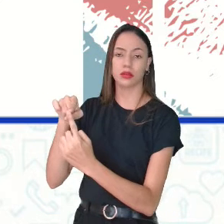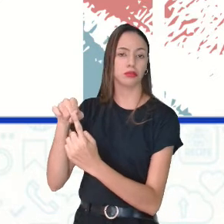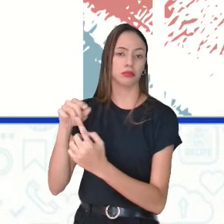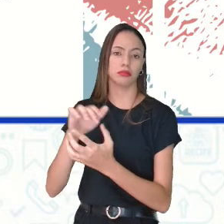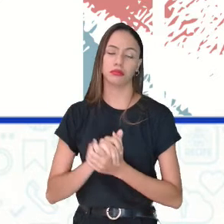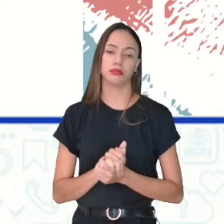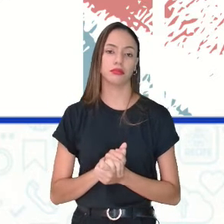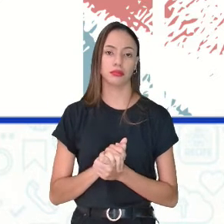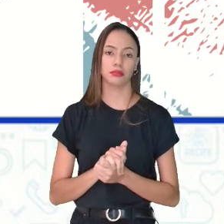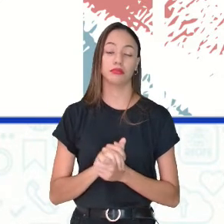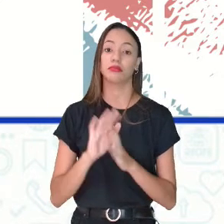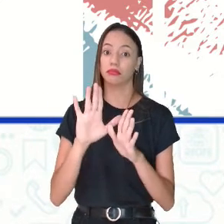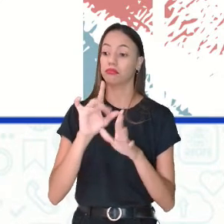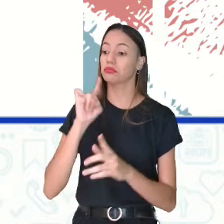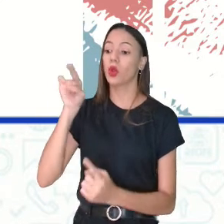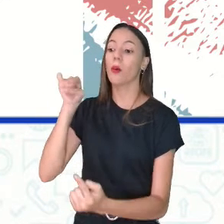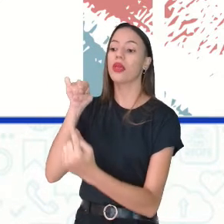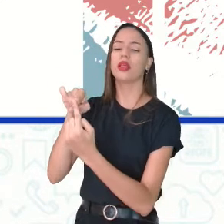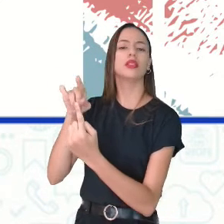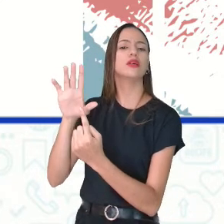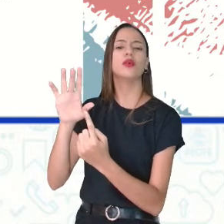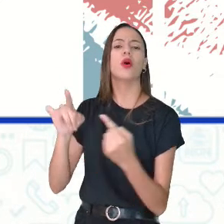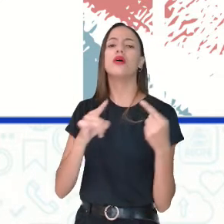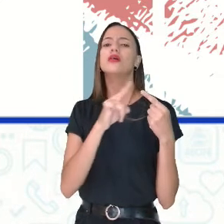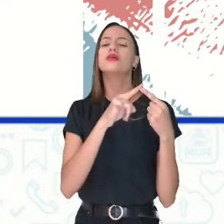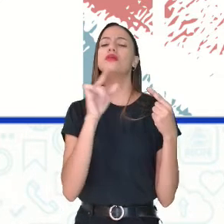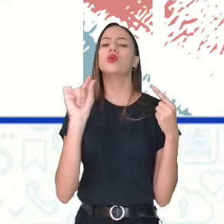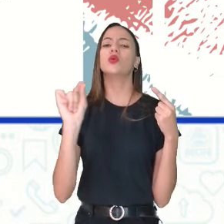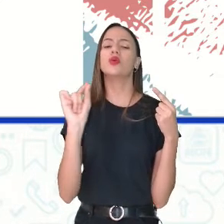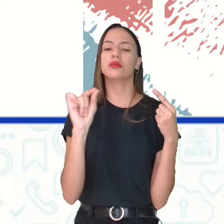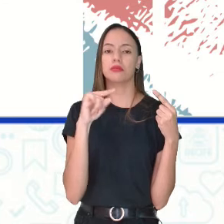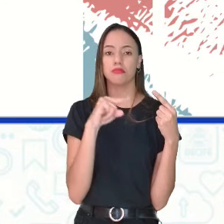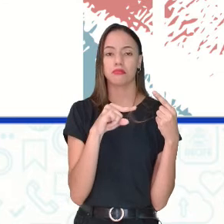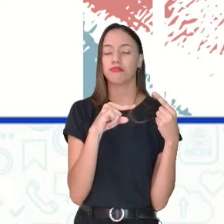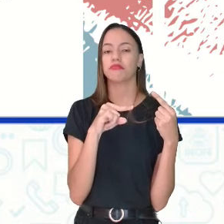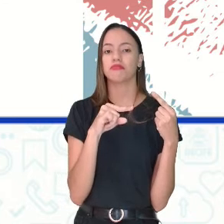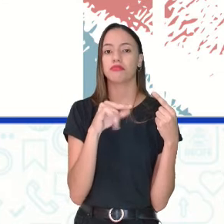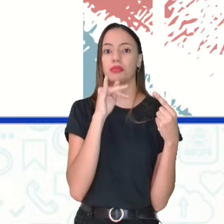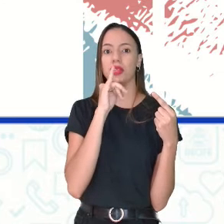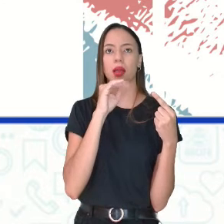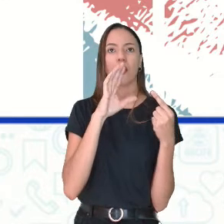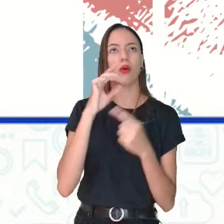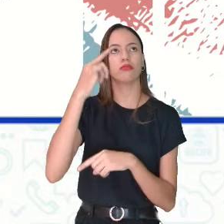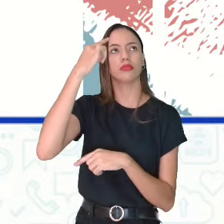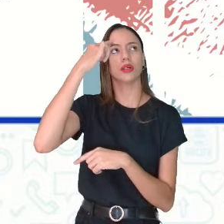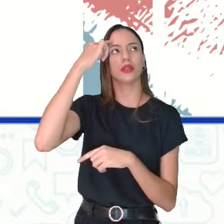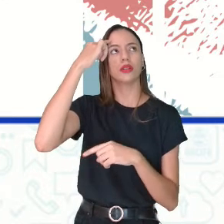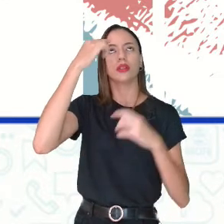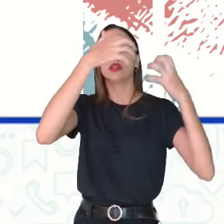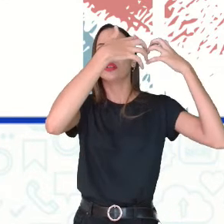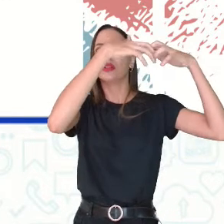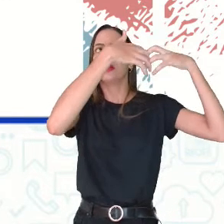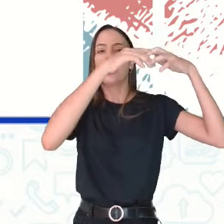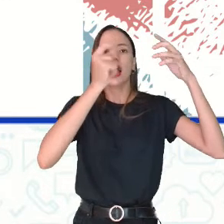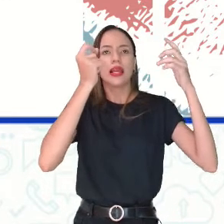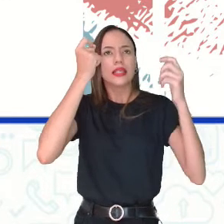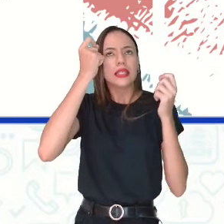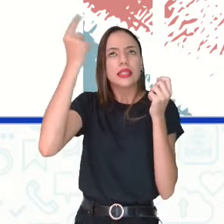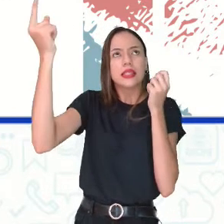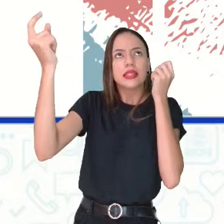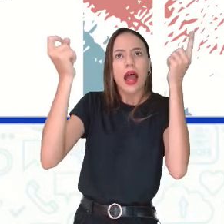intenções. Um deles é com a finalidade de construir teses, elaborar